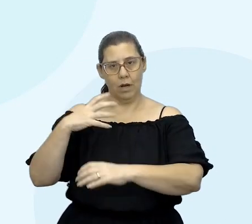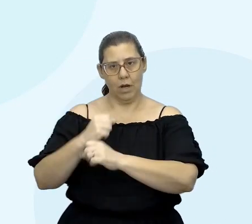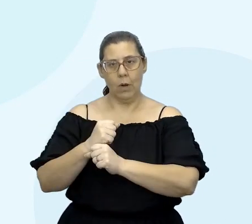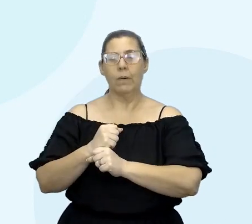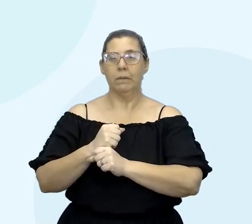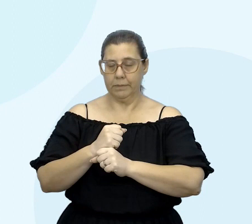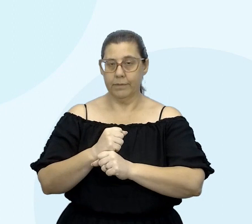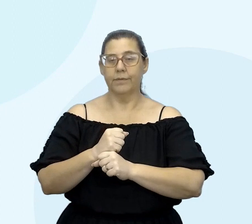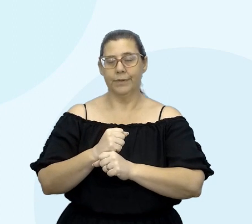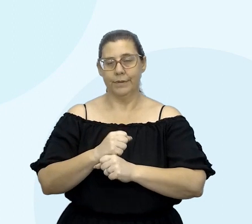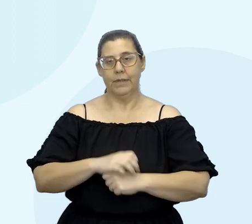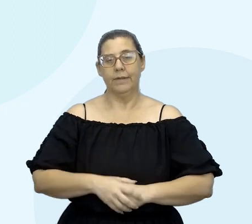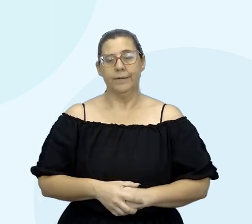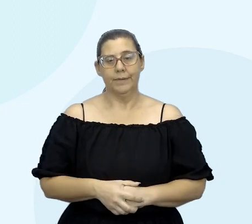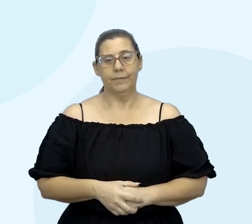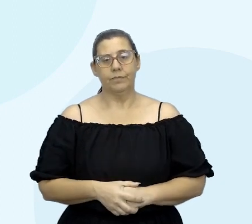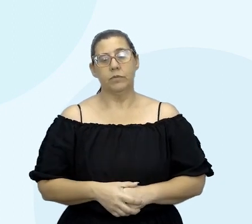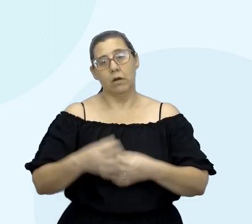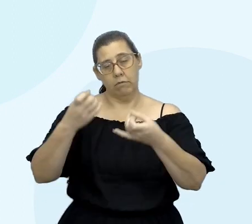para vocês